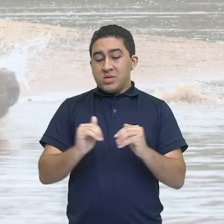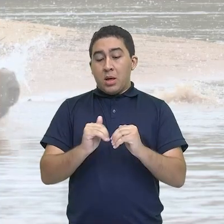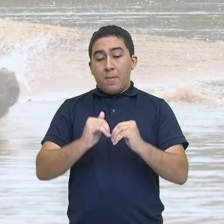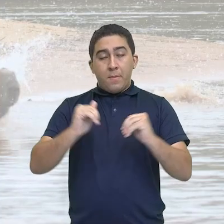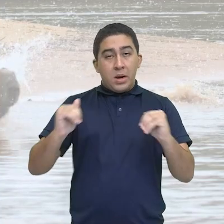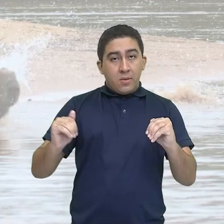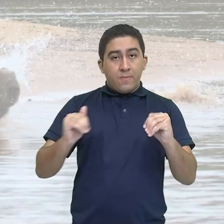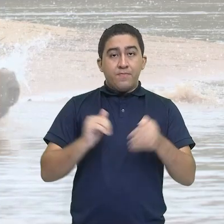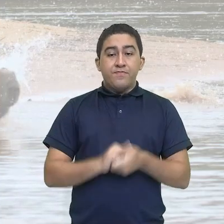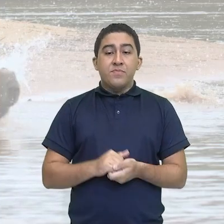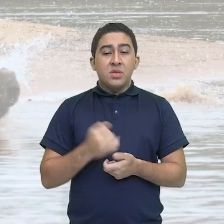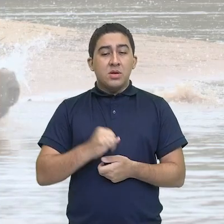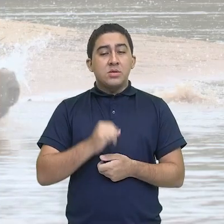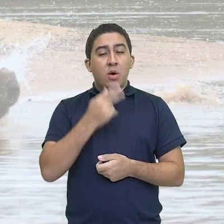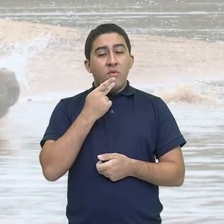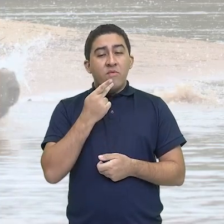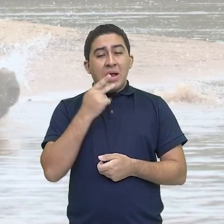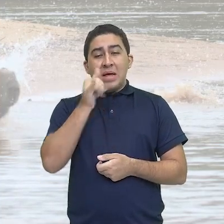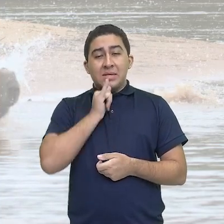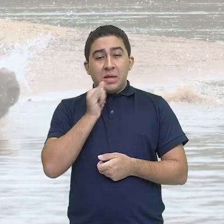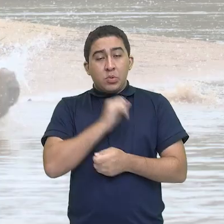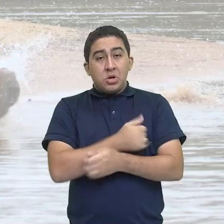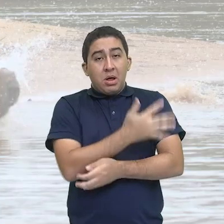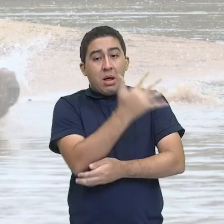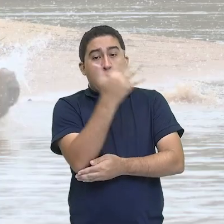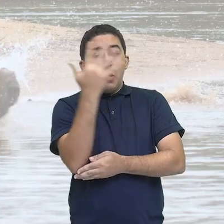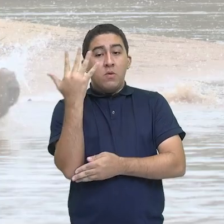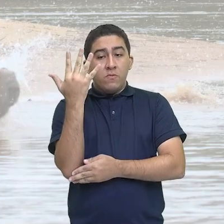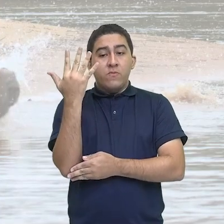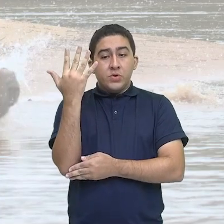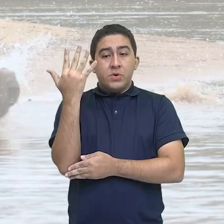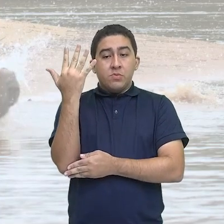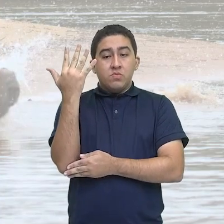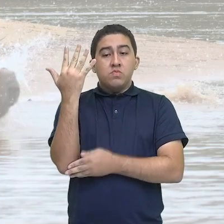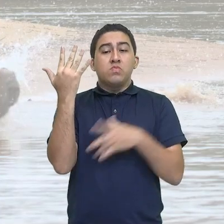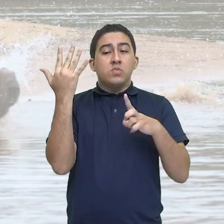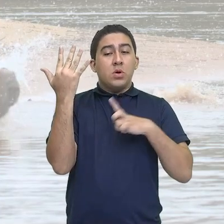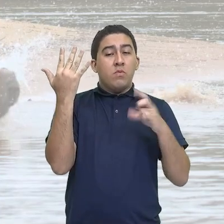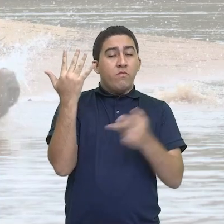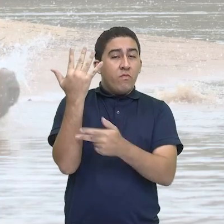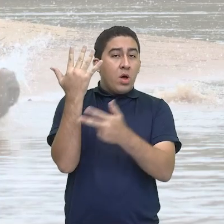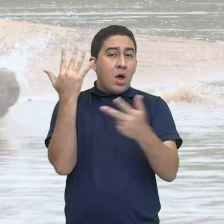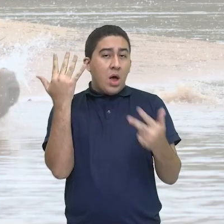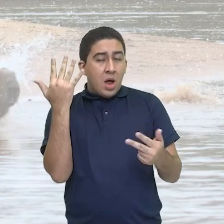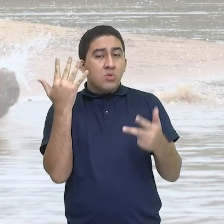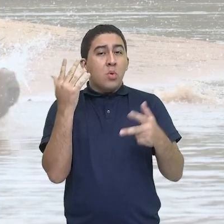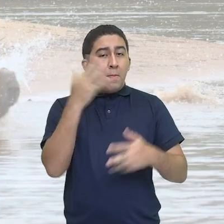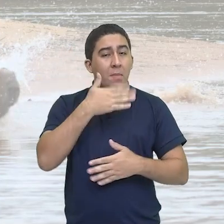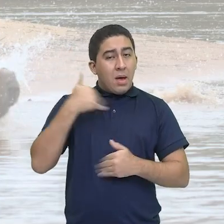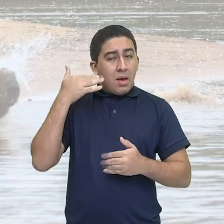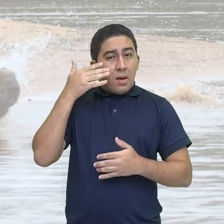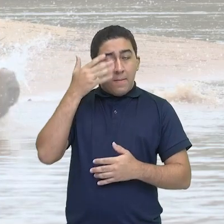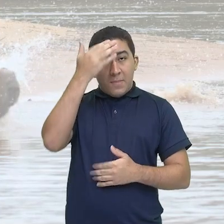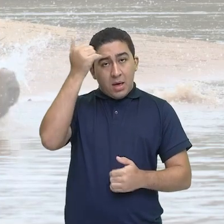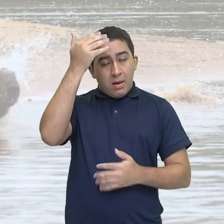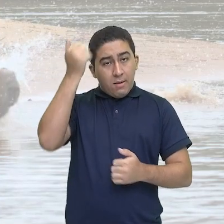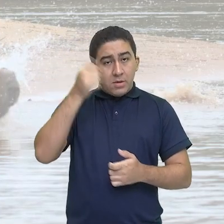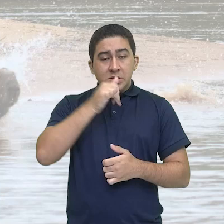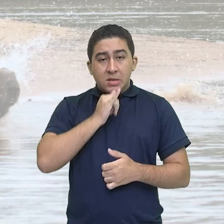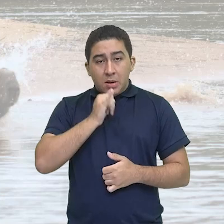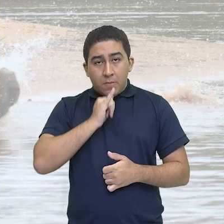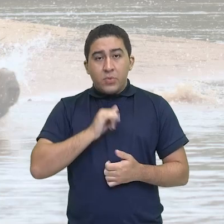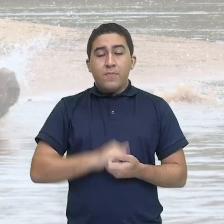Se eu falo aqui nessa vegetação aqui atrás, que tem vários primatas, vários macacos, por